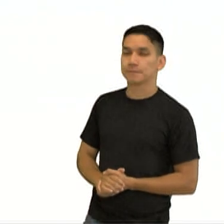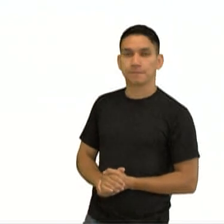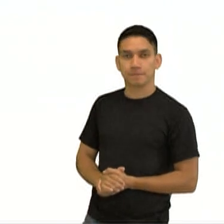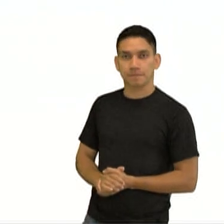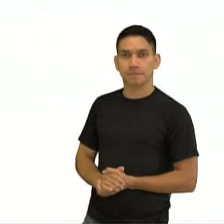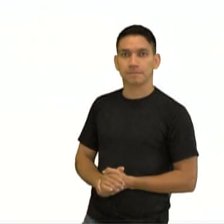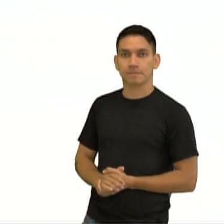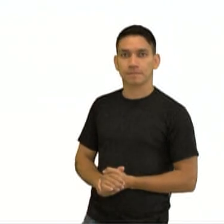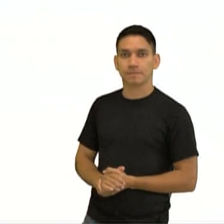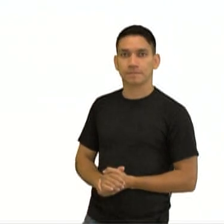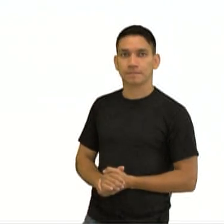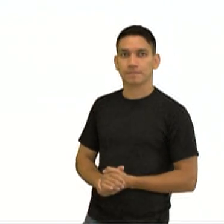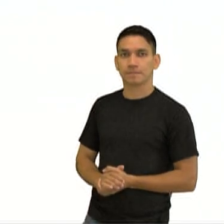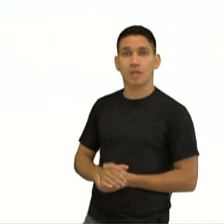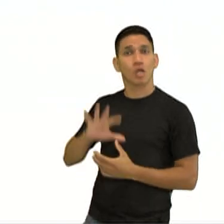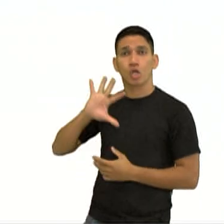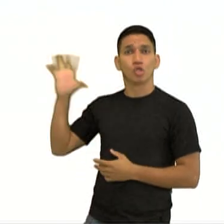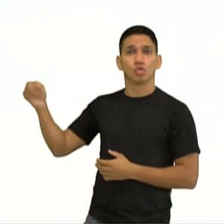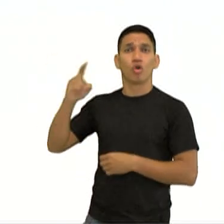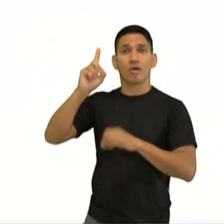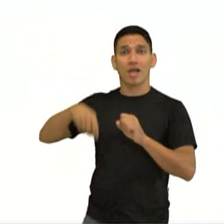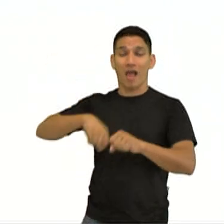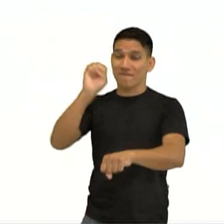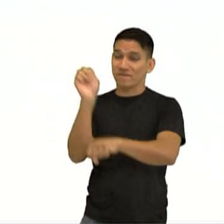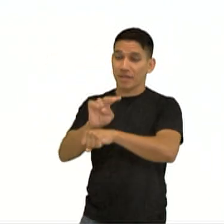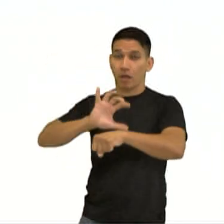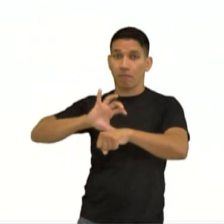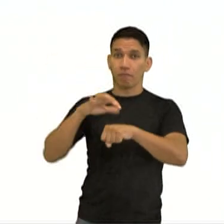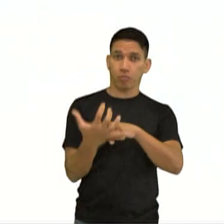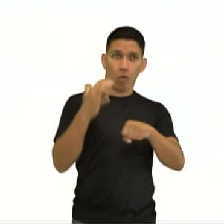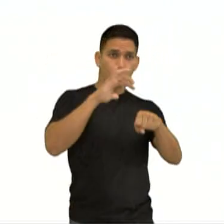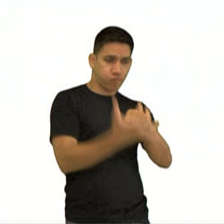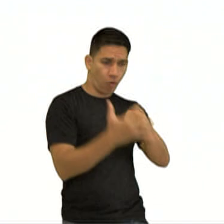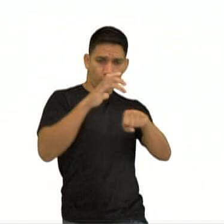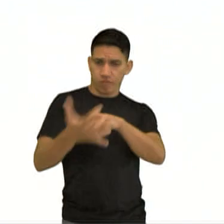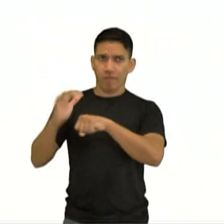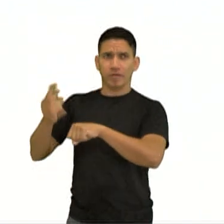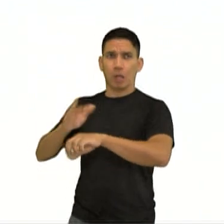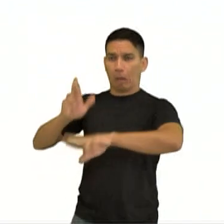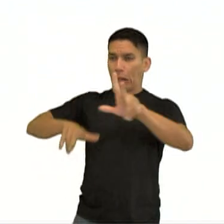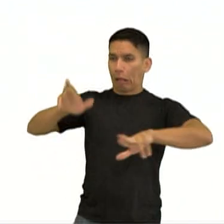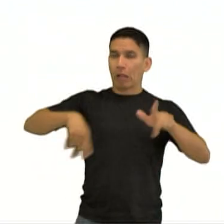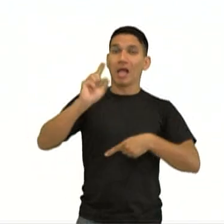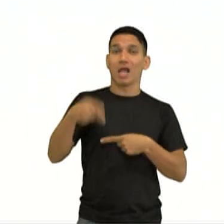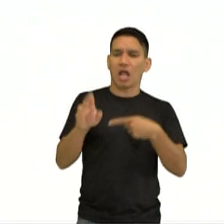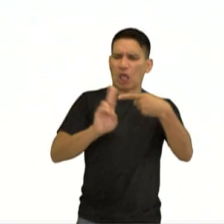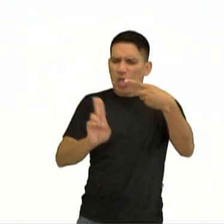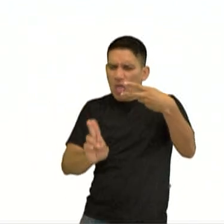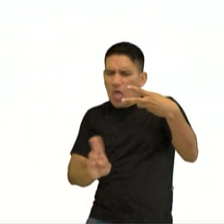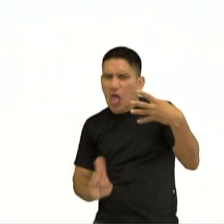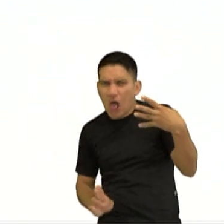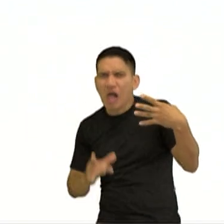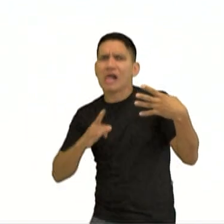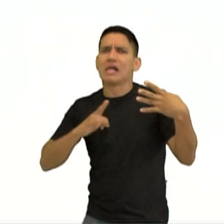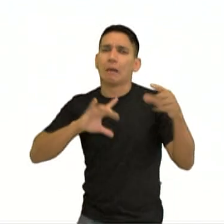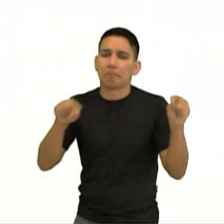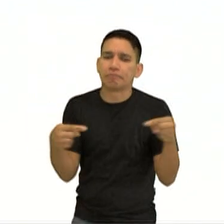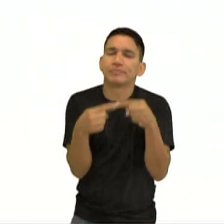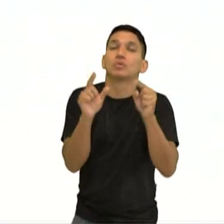o SARS-CoV-2. Todos esses são os nomes dos vírus. É muito